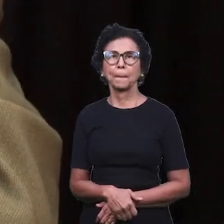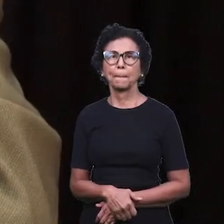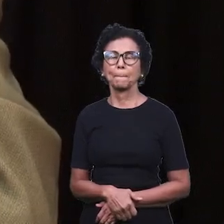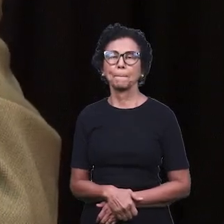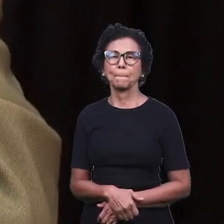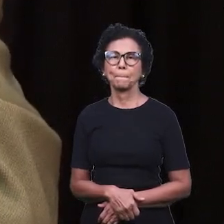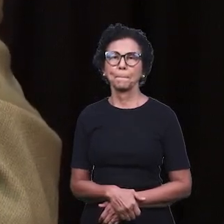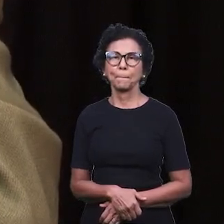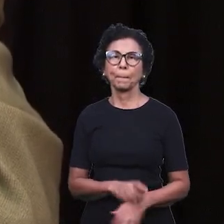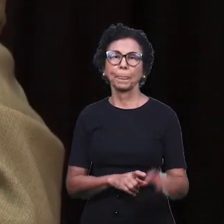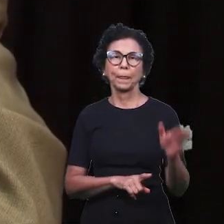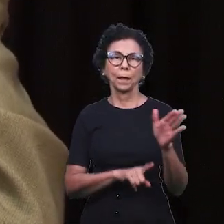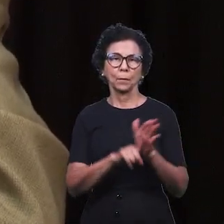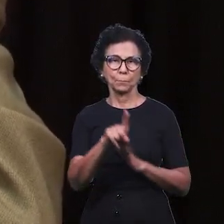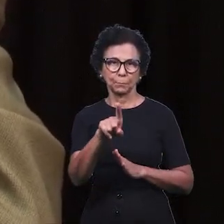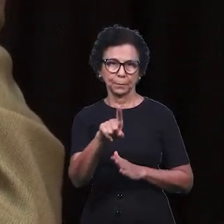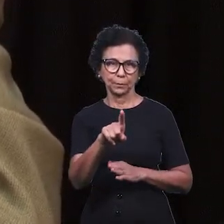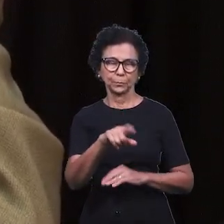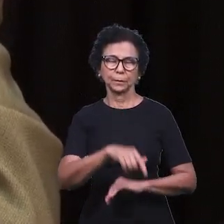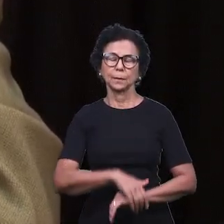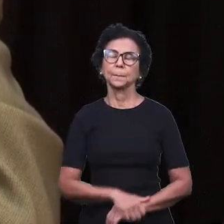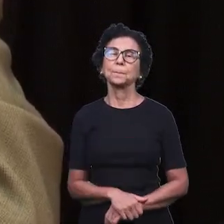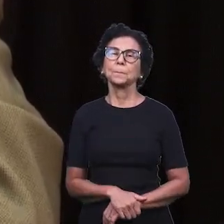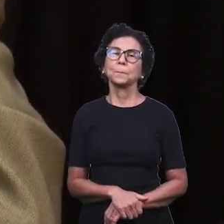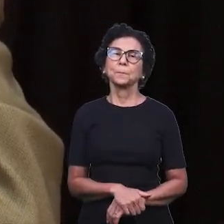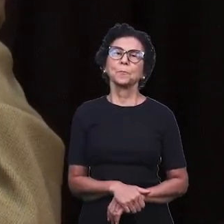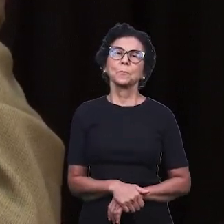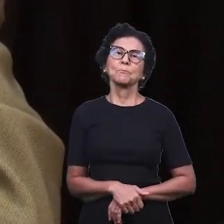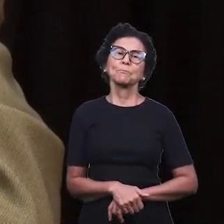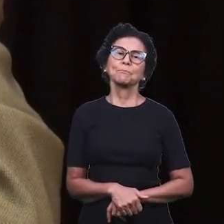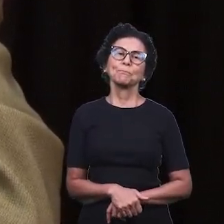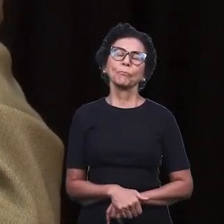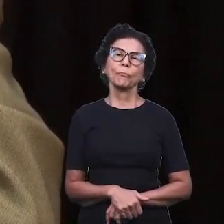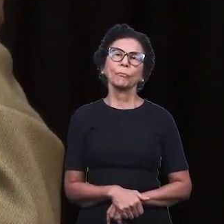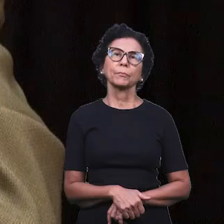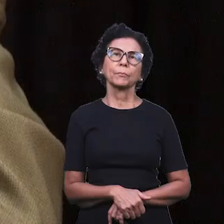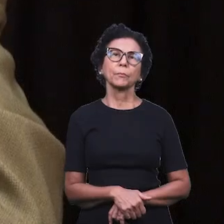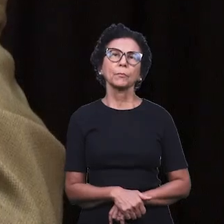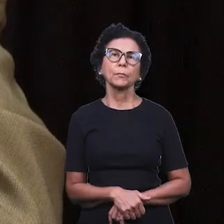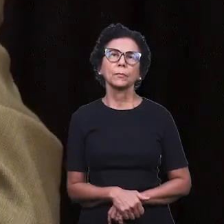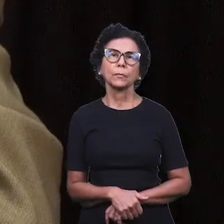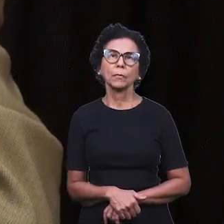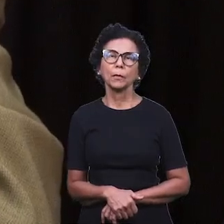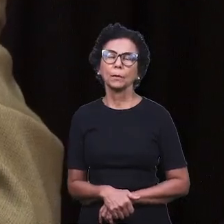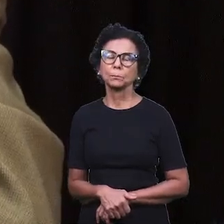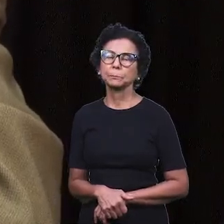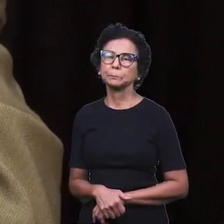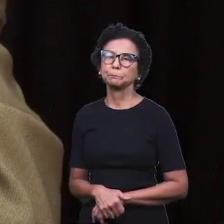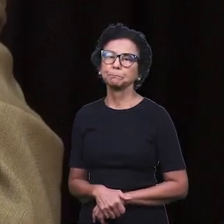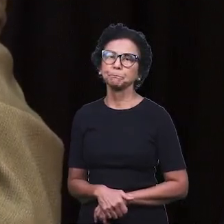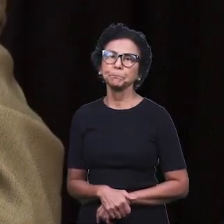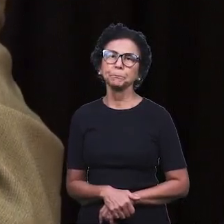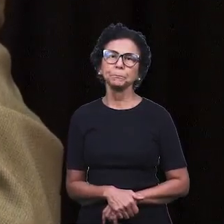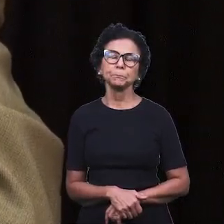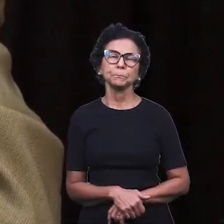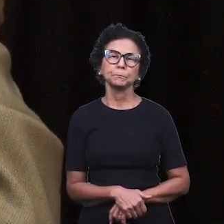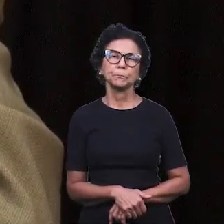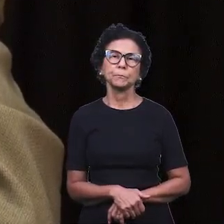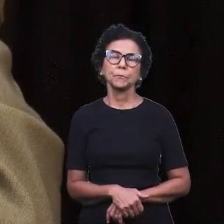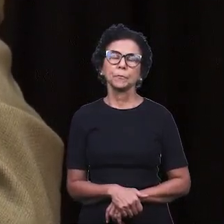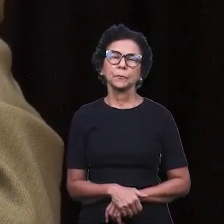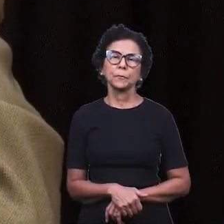uma pergunta. Eu quero perguntar a você: como está a brasa viva em sua